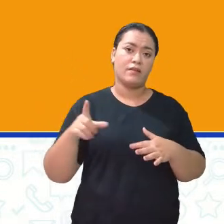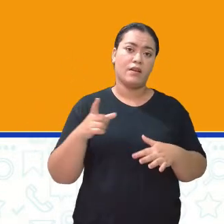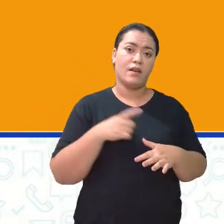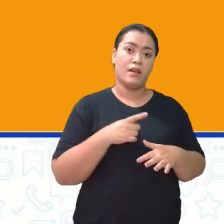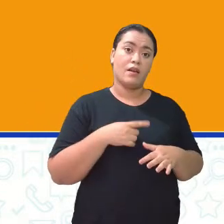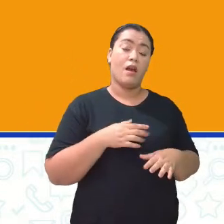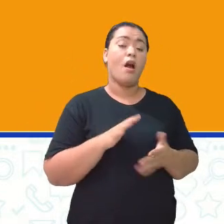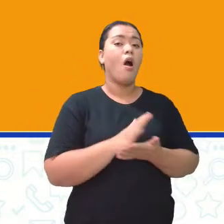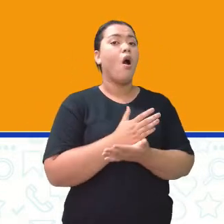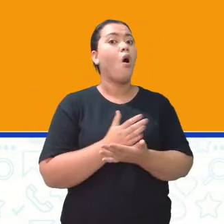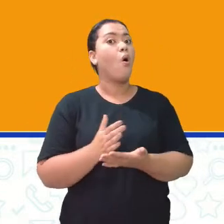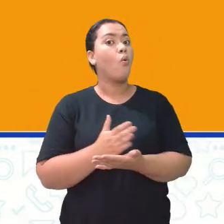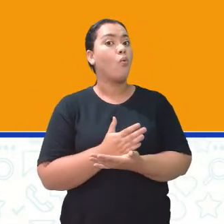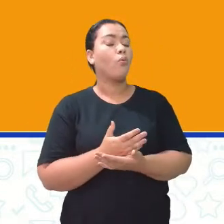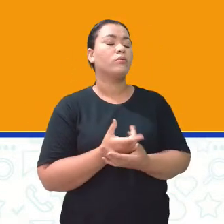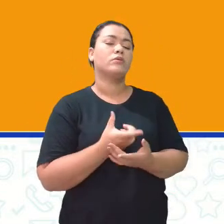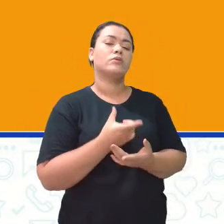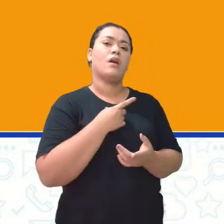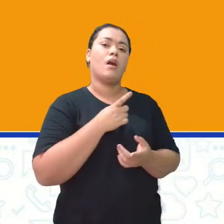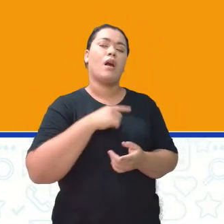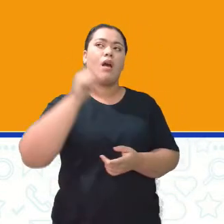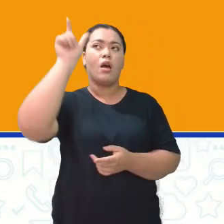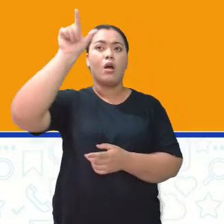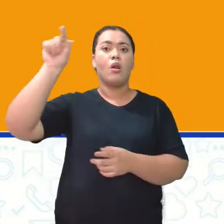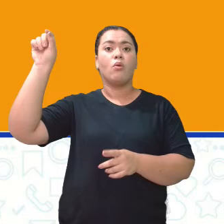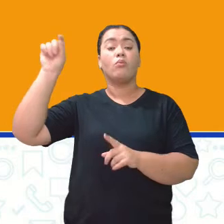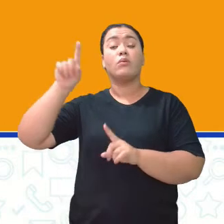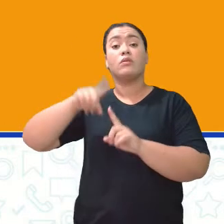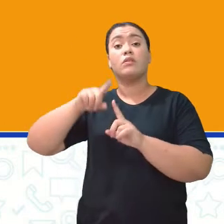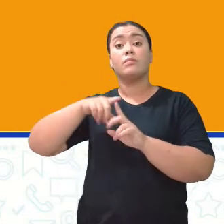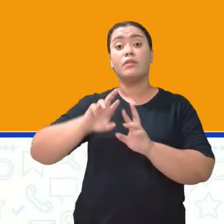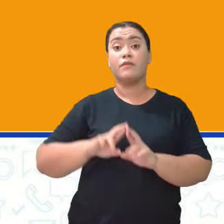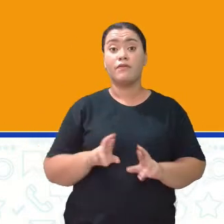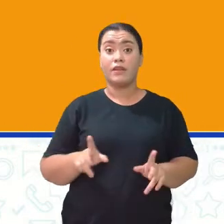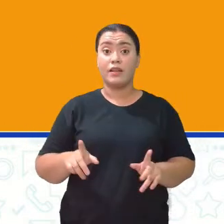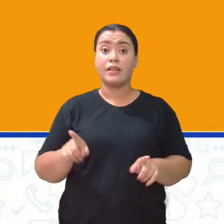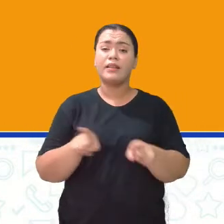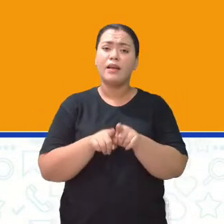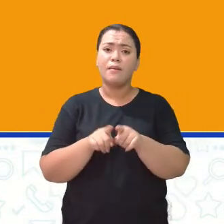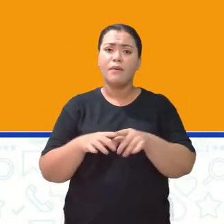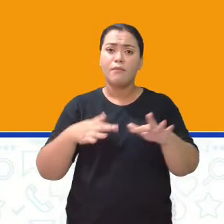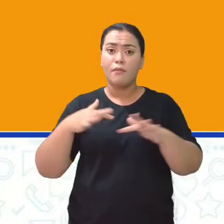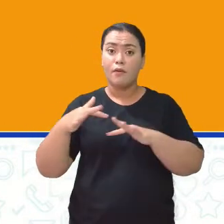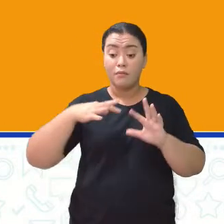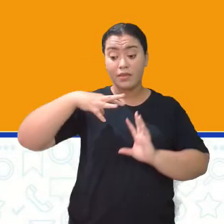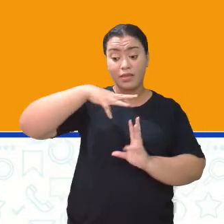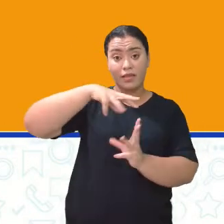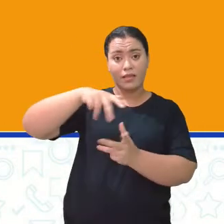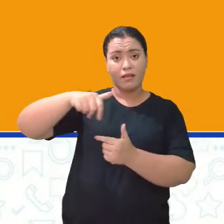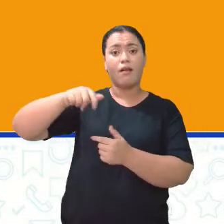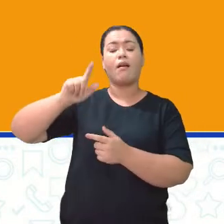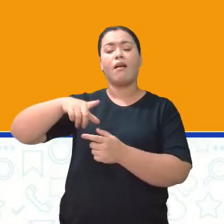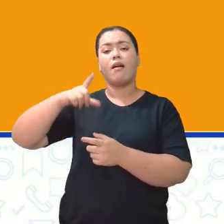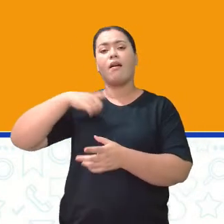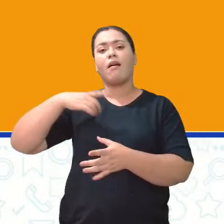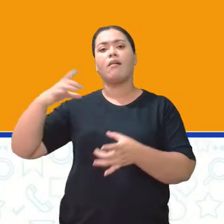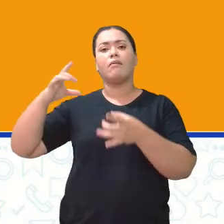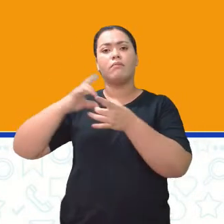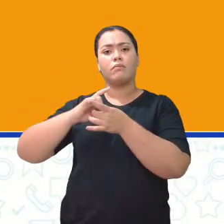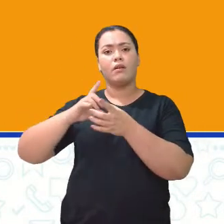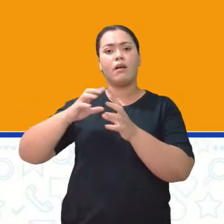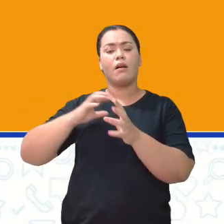é lua cheia, tem local que é lua nova, e também o movimento da Terra é todo um movimento sincronizado. Então,